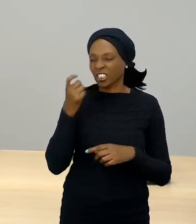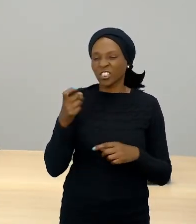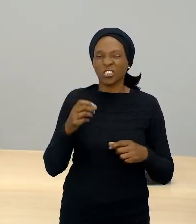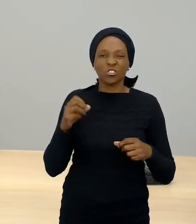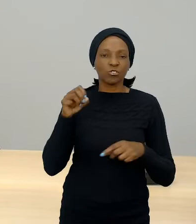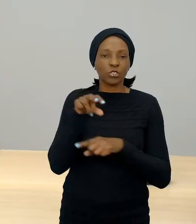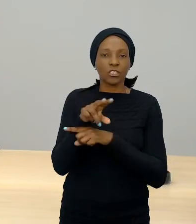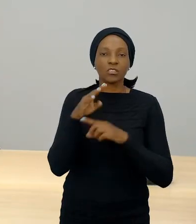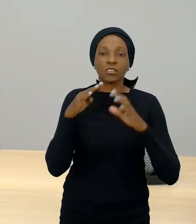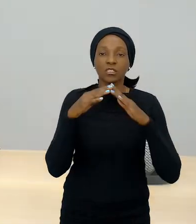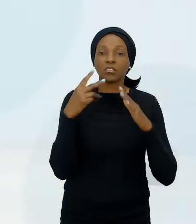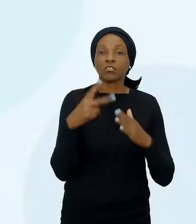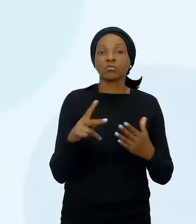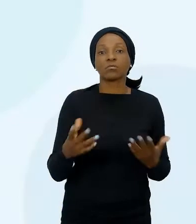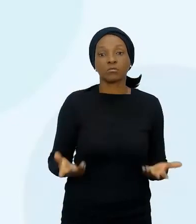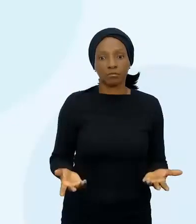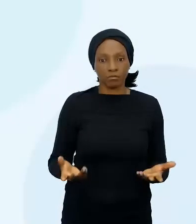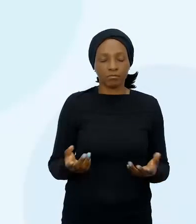tela aí.